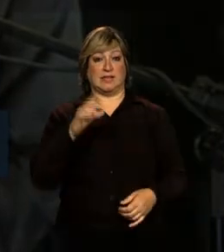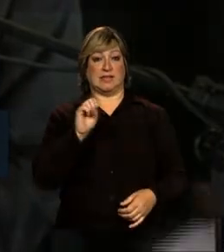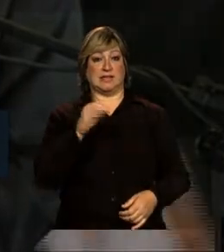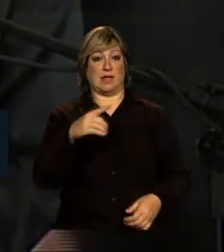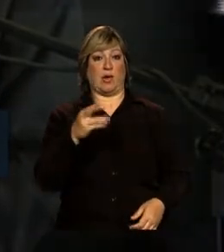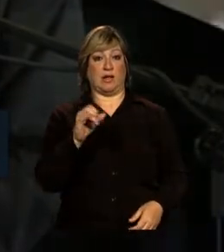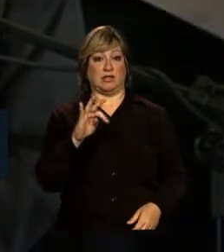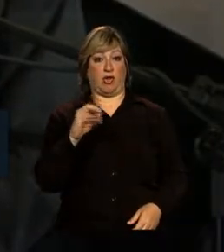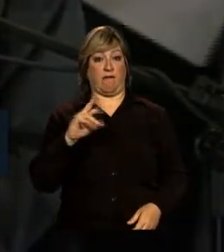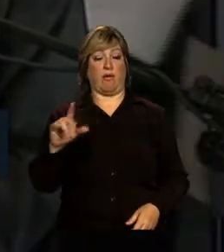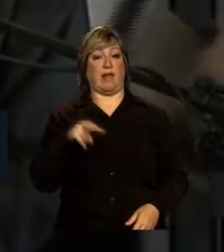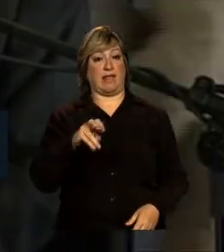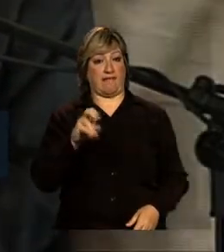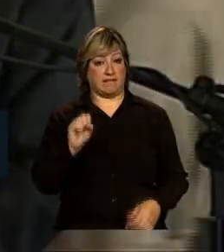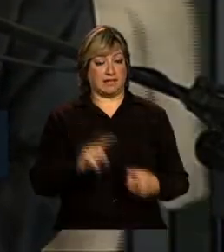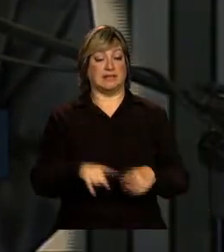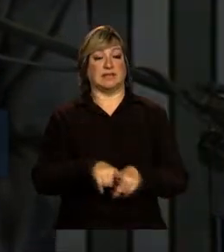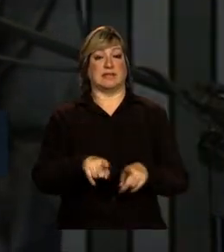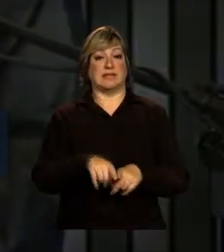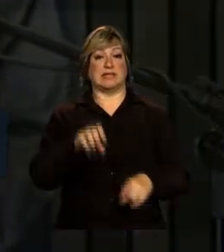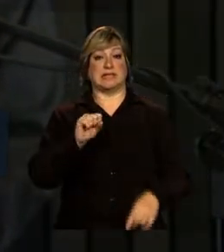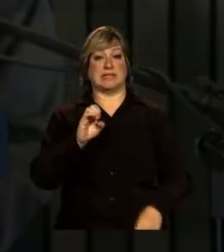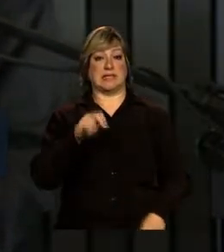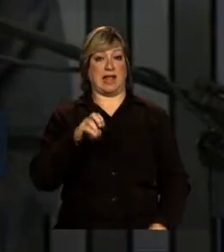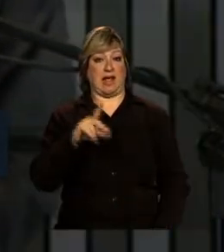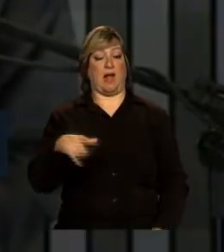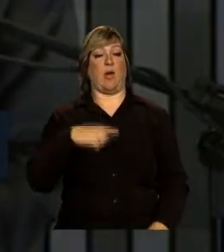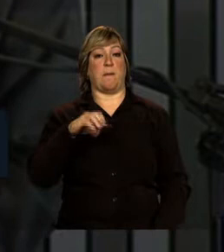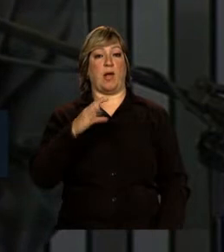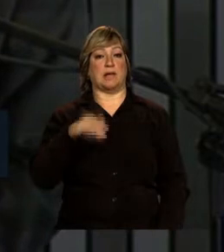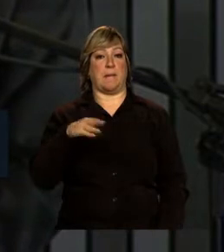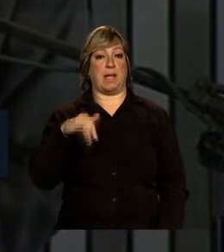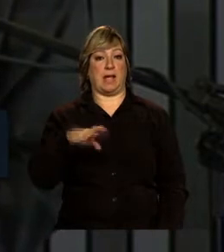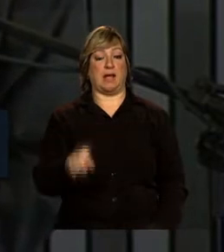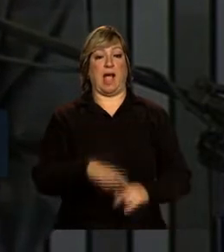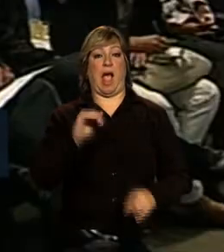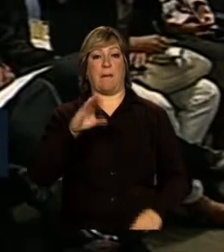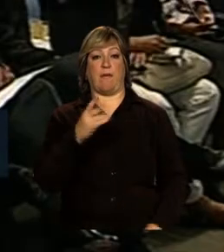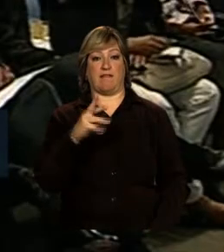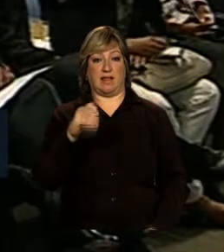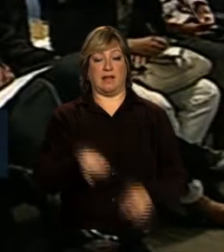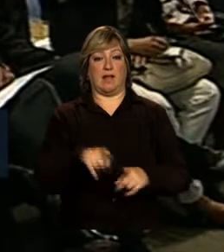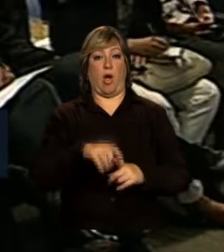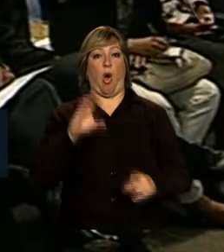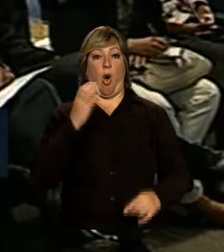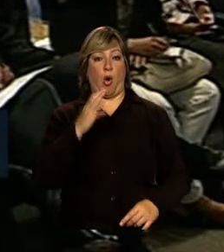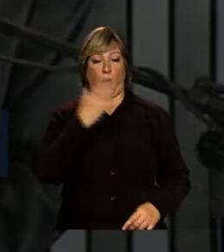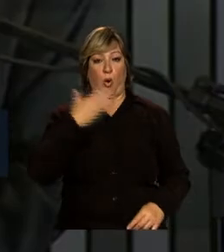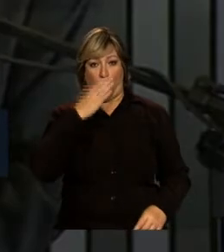Neves, Senegal, Moçambique, Cabo Verde, Colômbia, Portugal,